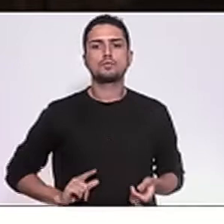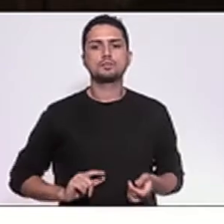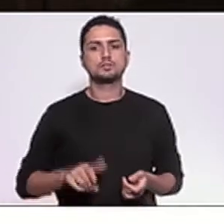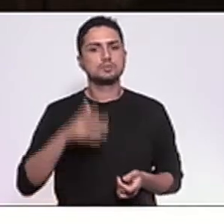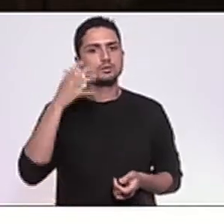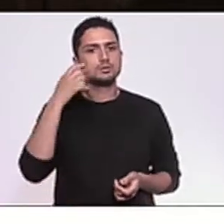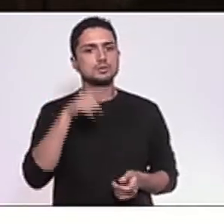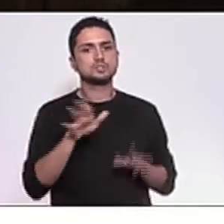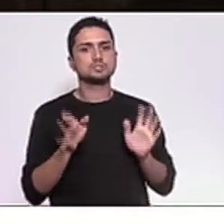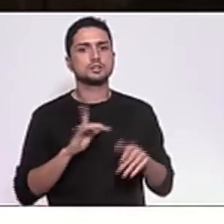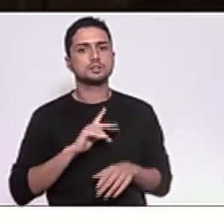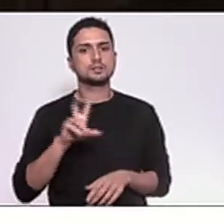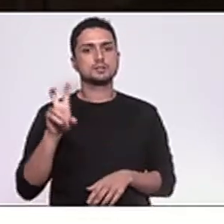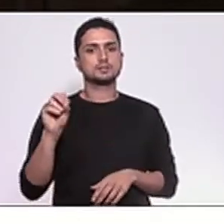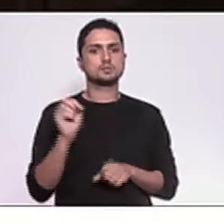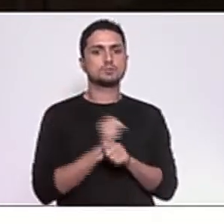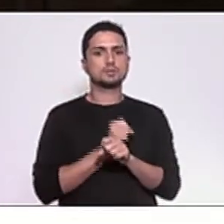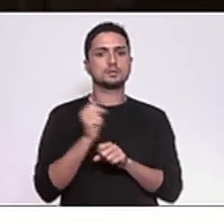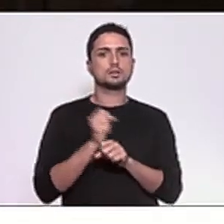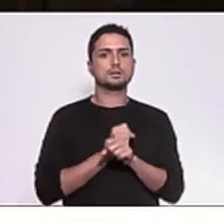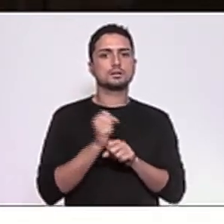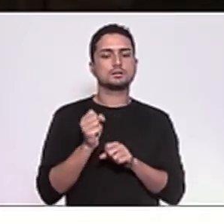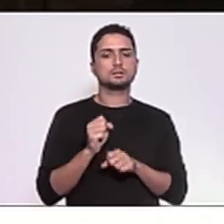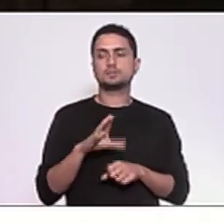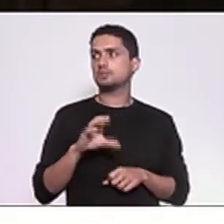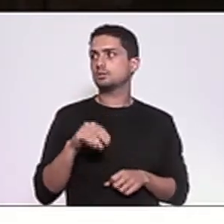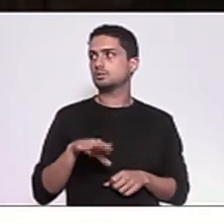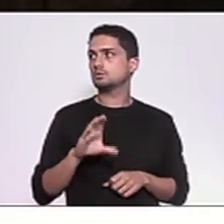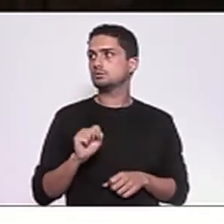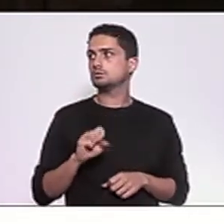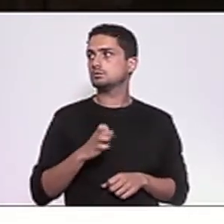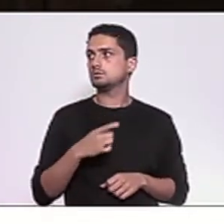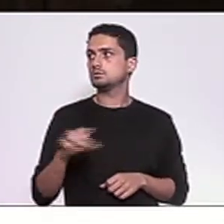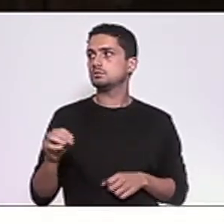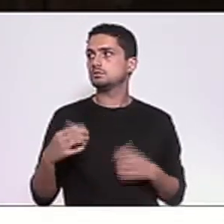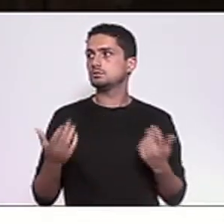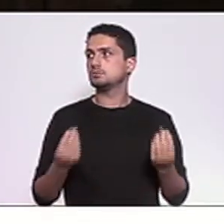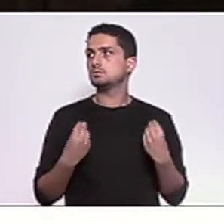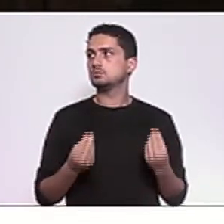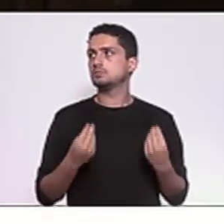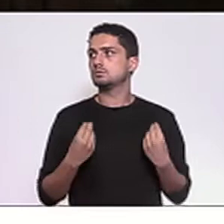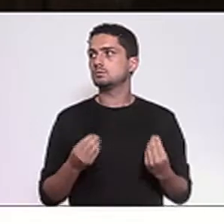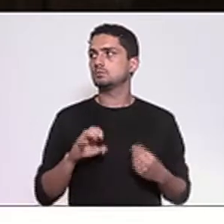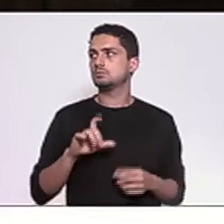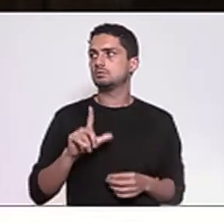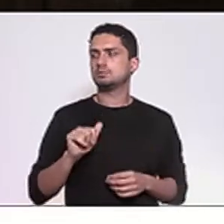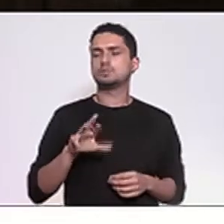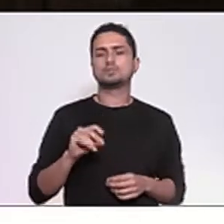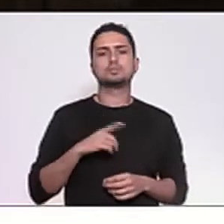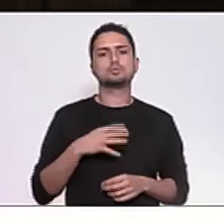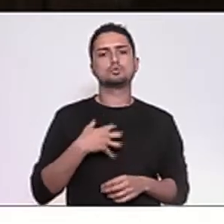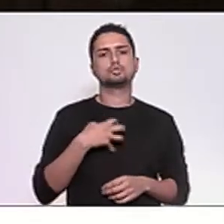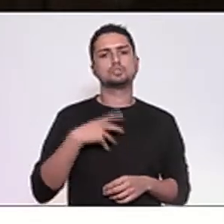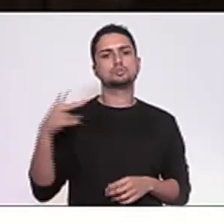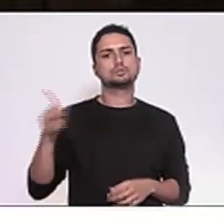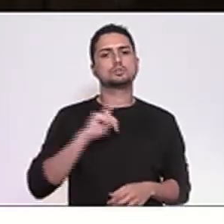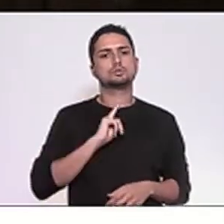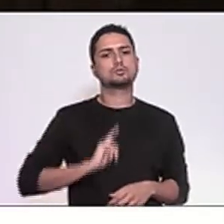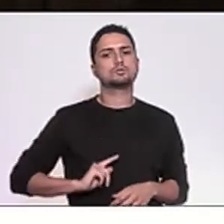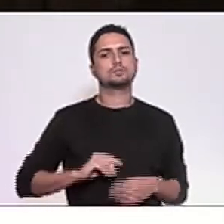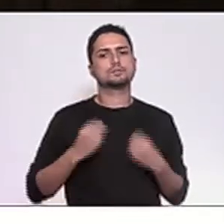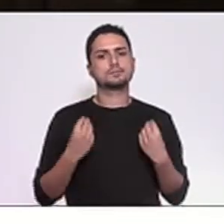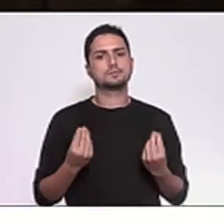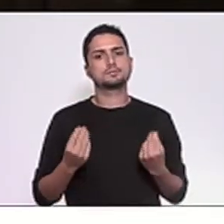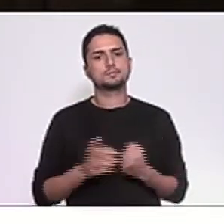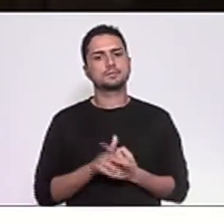tem 50 anos para as concessões. Claro que, do jeito que ele governa, me parece, com